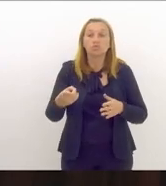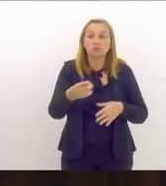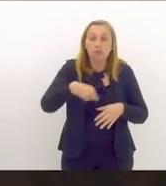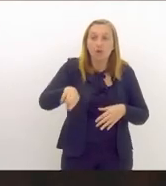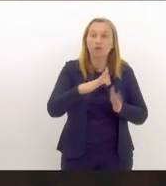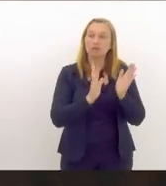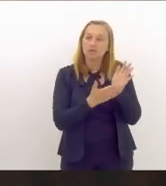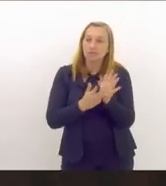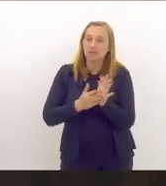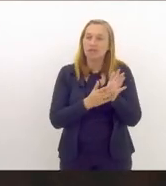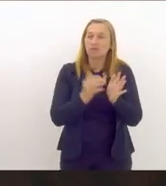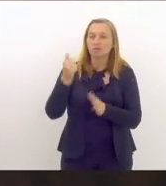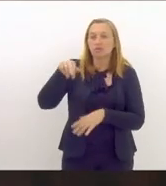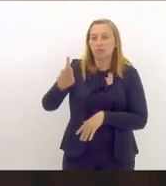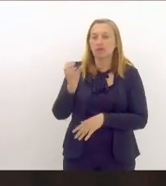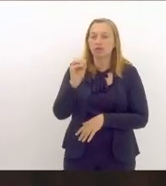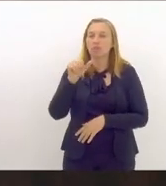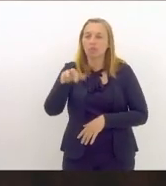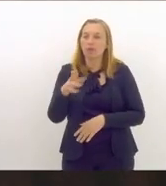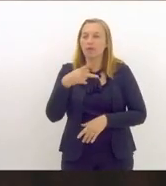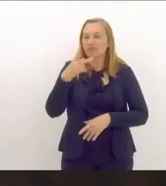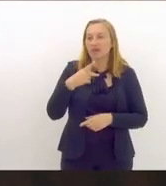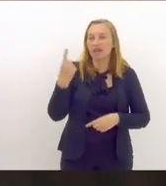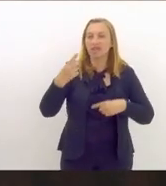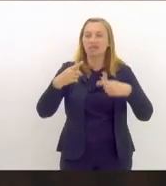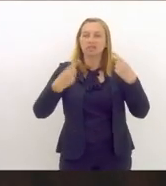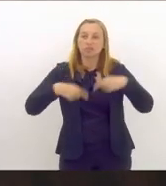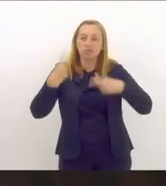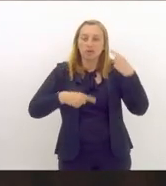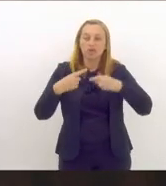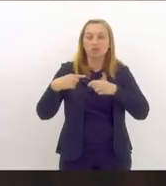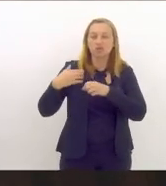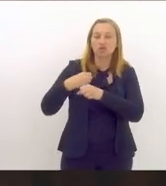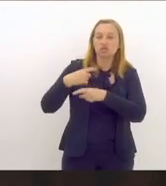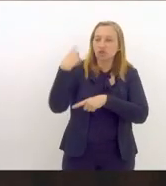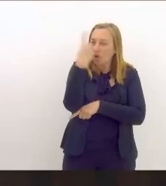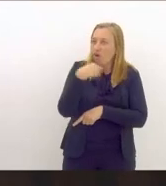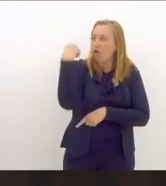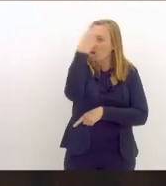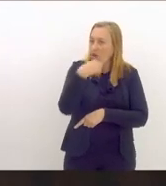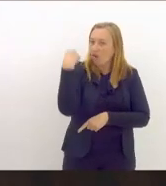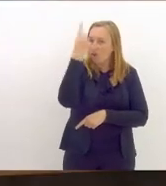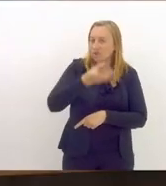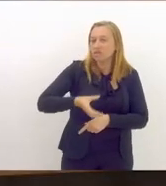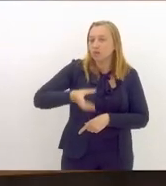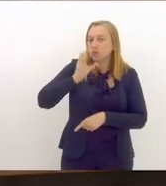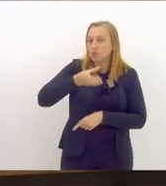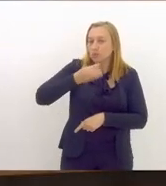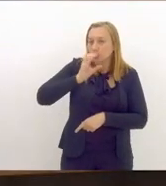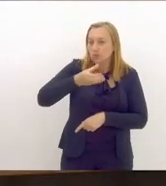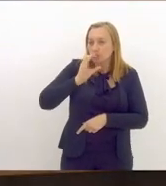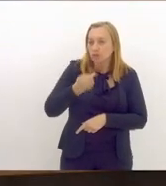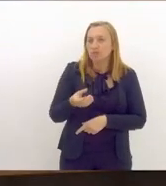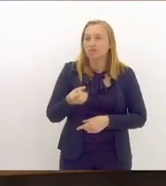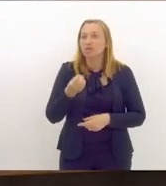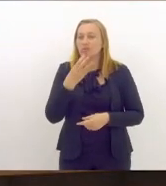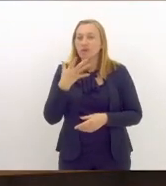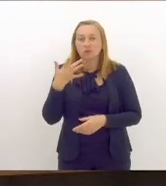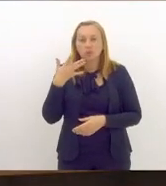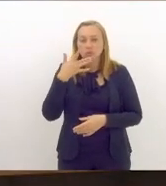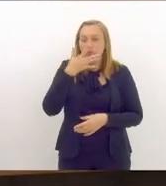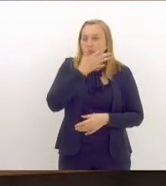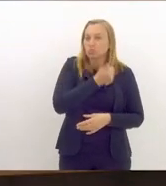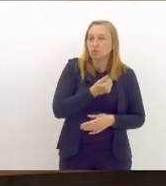no bar do Omar, para falar de política durante horas, regado a cerveja sempre muito, muito bem gelada